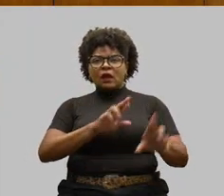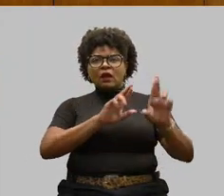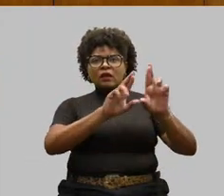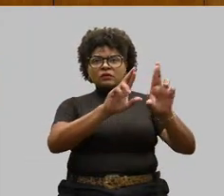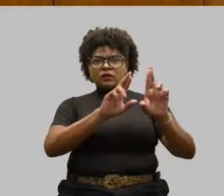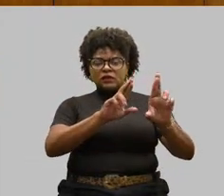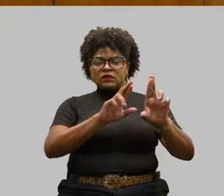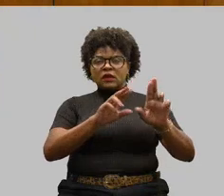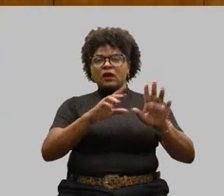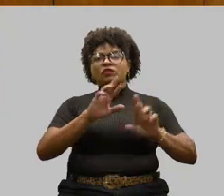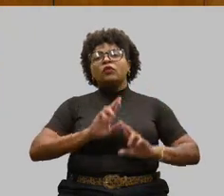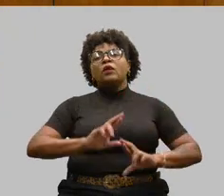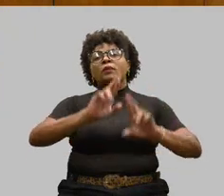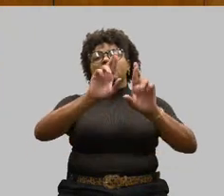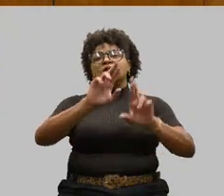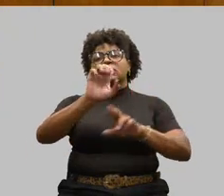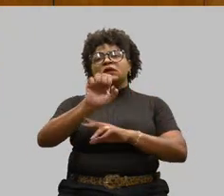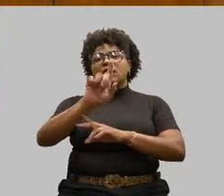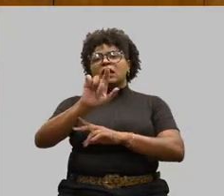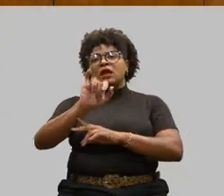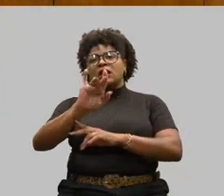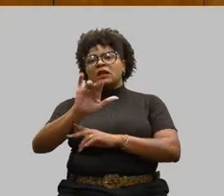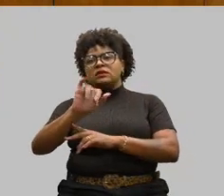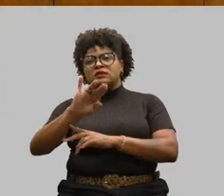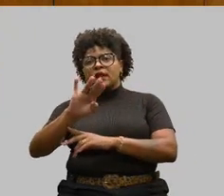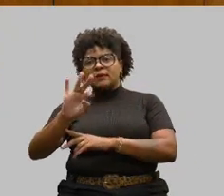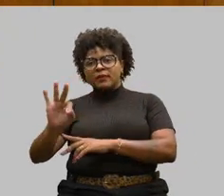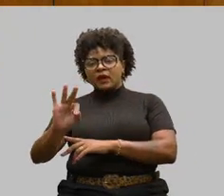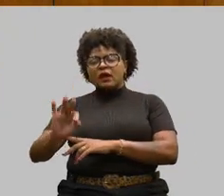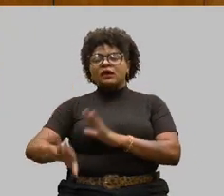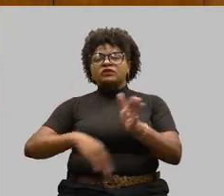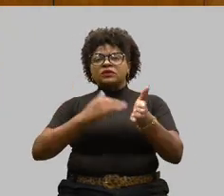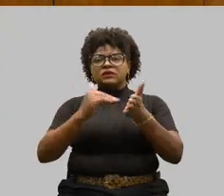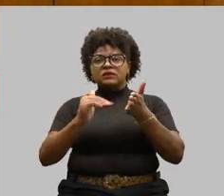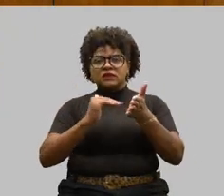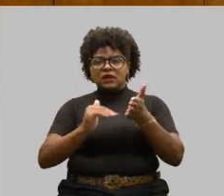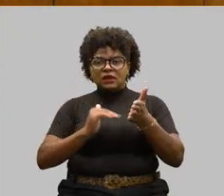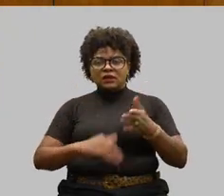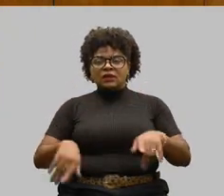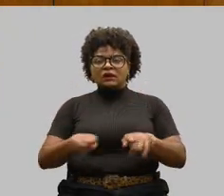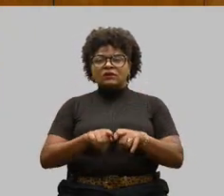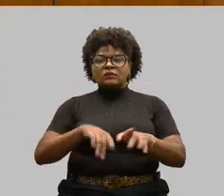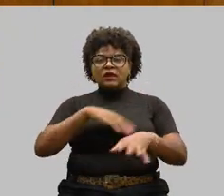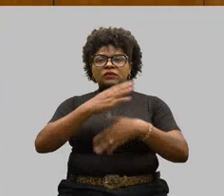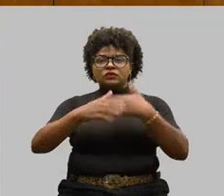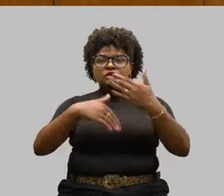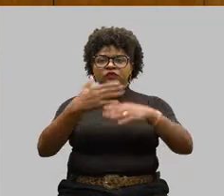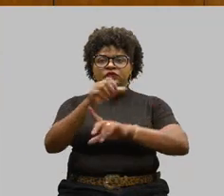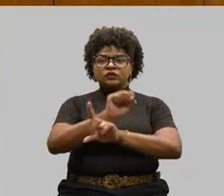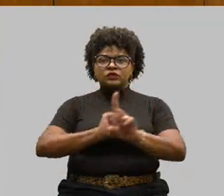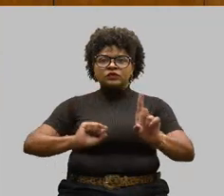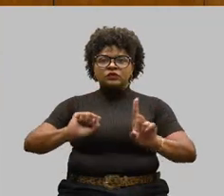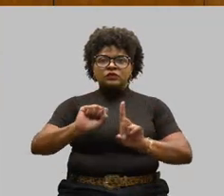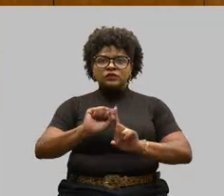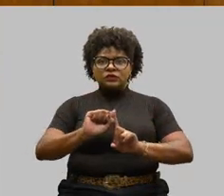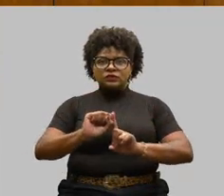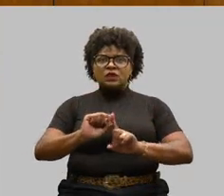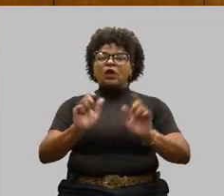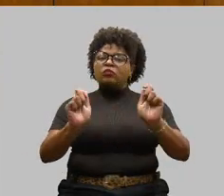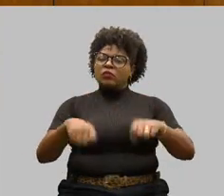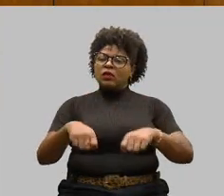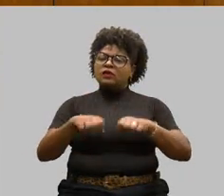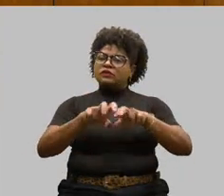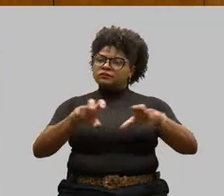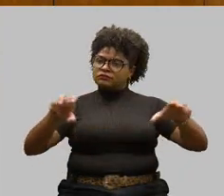Elizabeth e Melo jacomete secretária de Estados Unidos social prestando aqui a mesa conosco